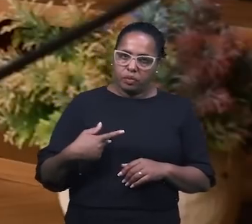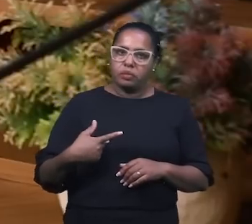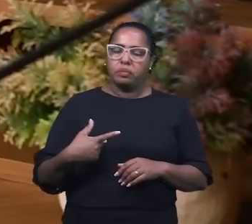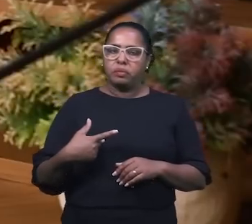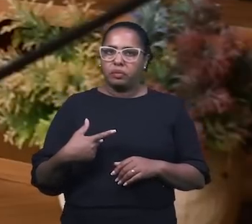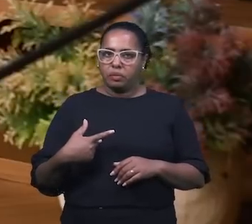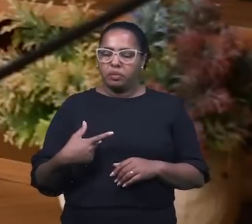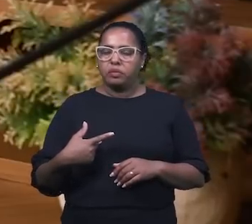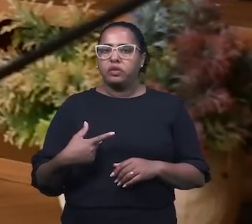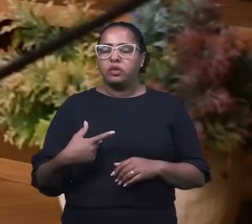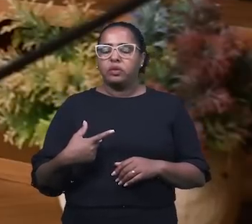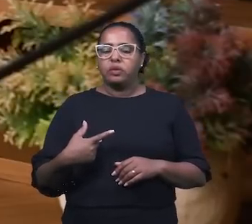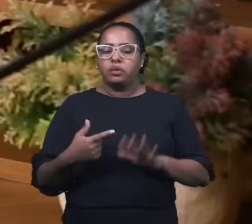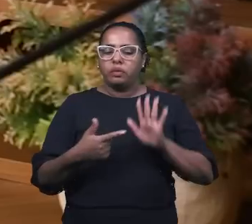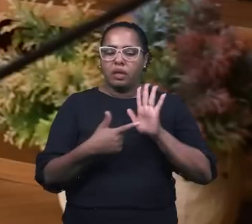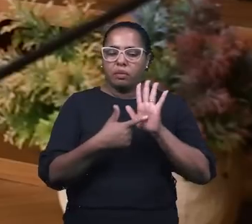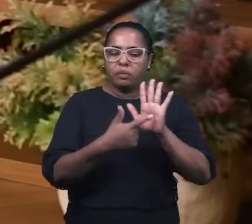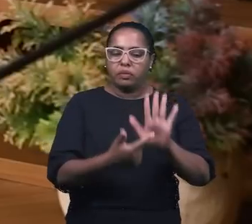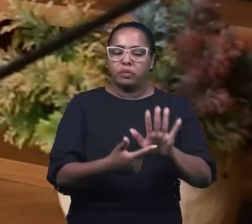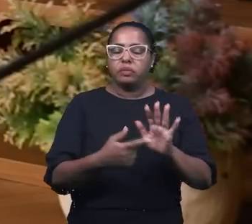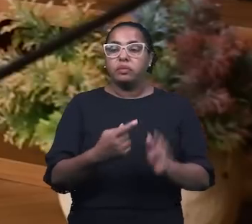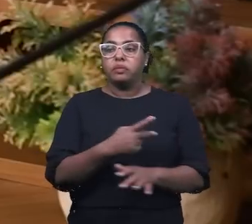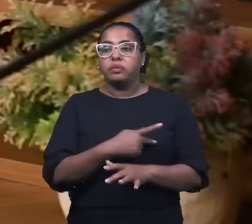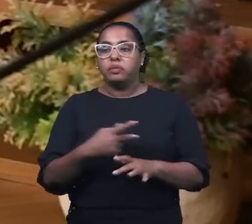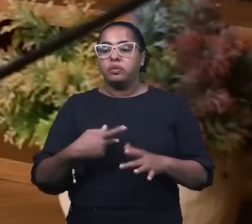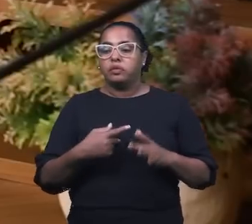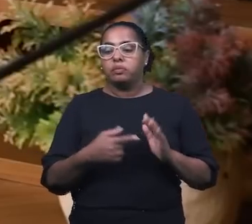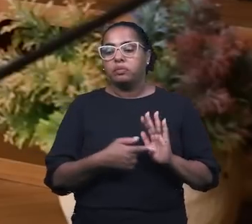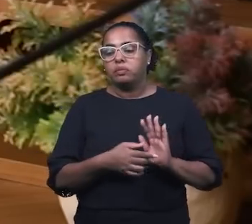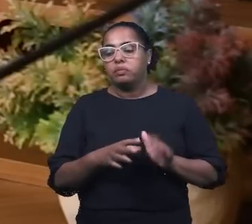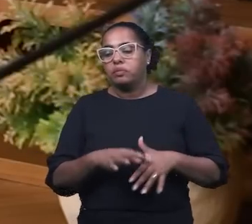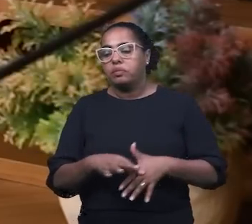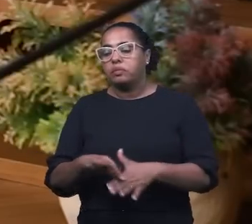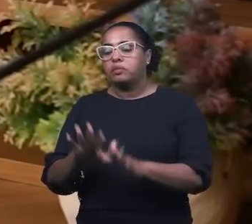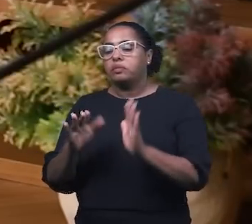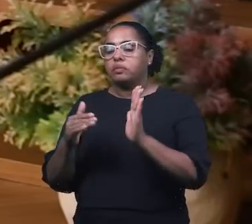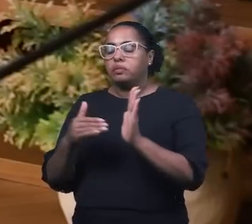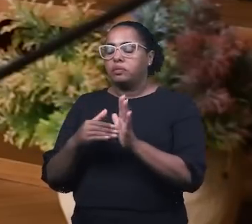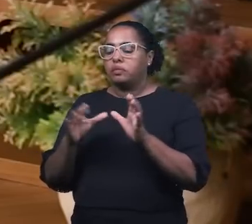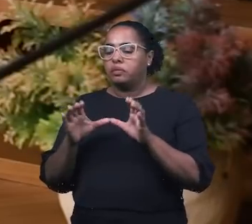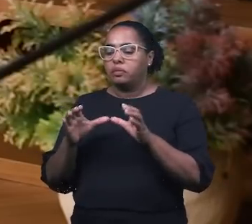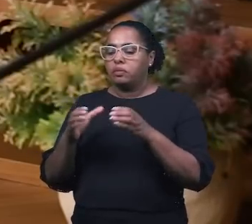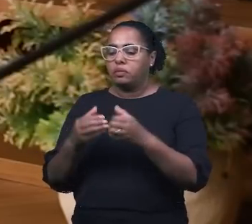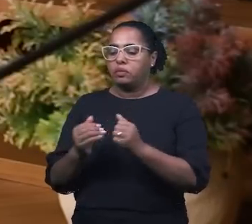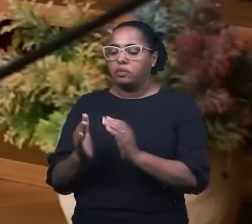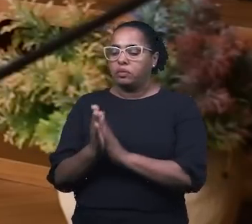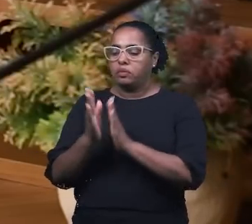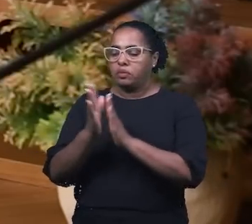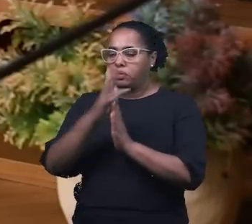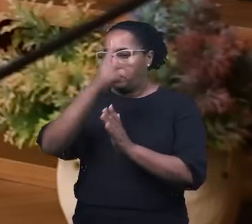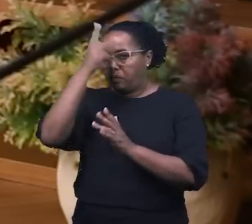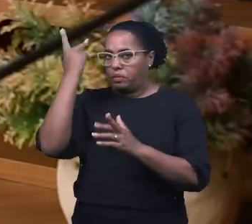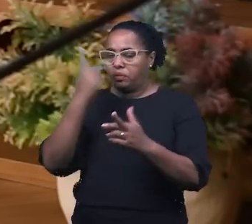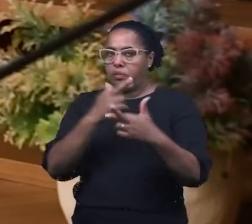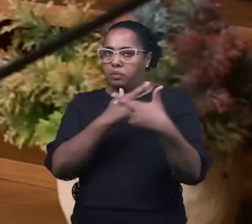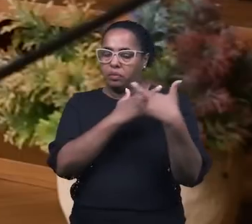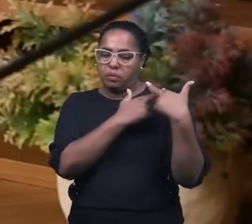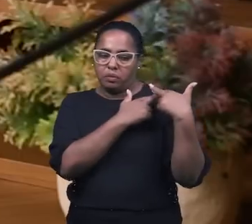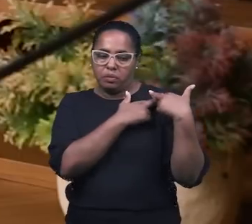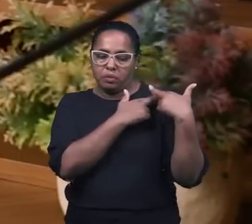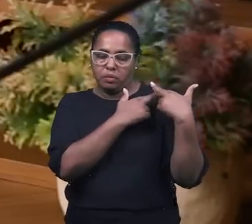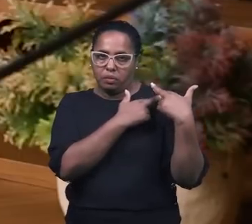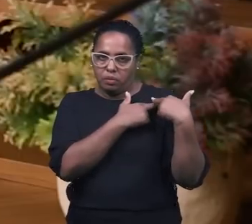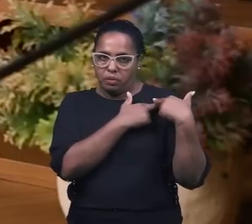local, e o pastor da igreja vai direcionar ao grupo de louvor, ao responsável do grupo de louvor, instrumentistas